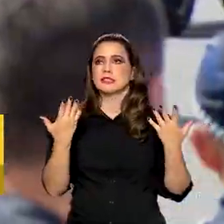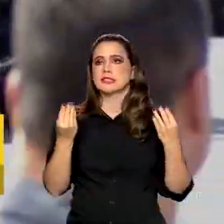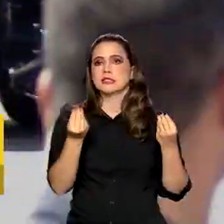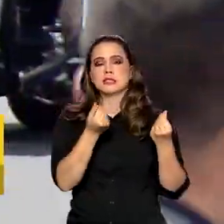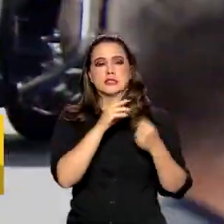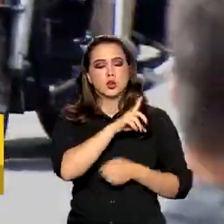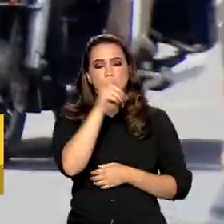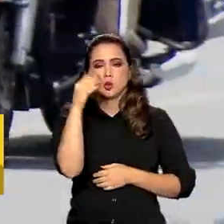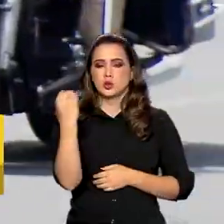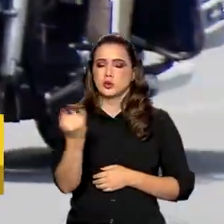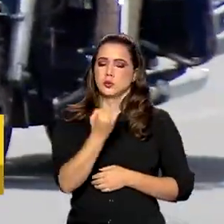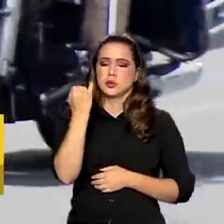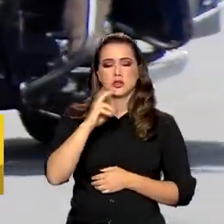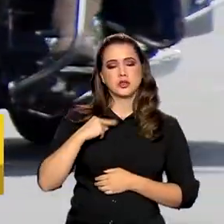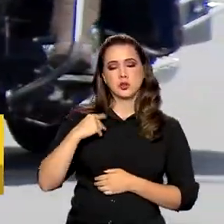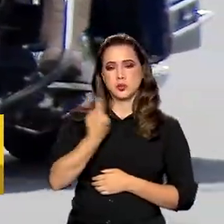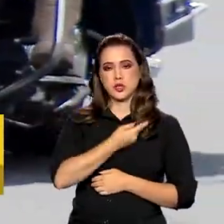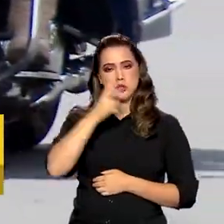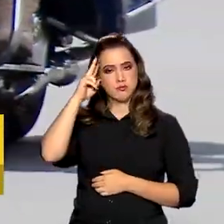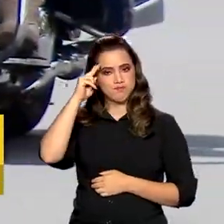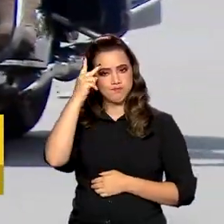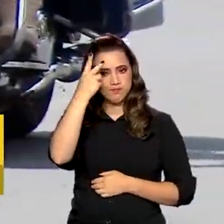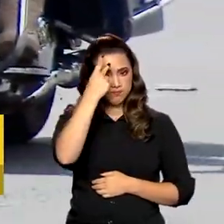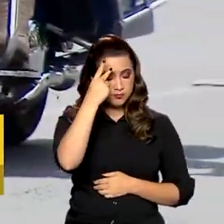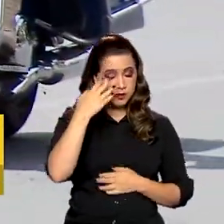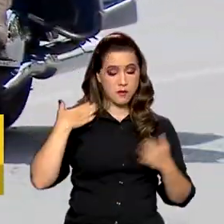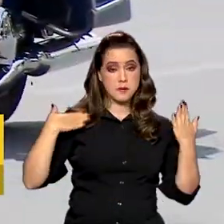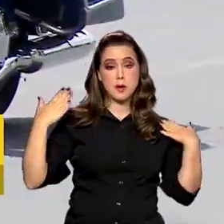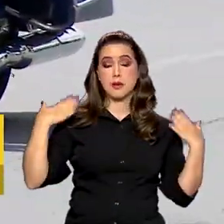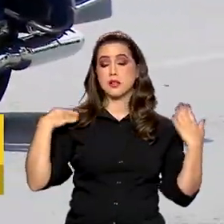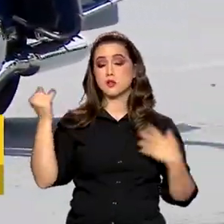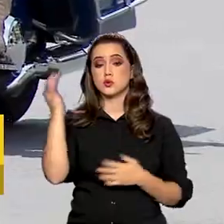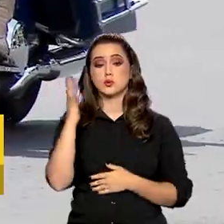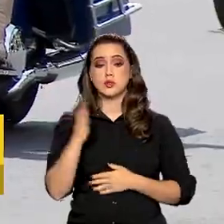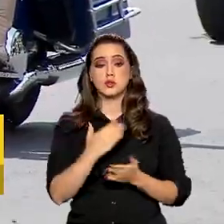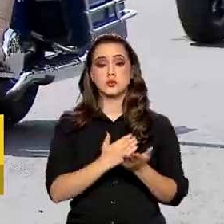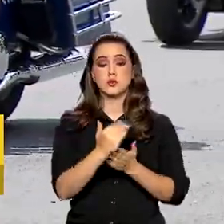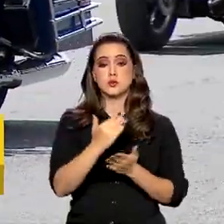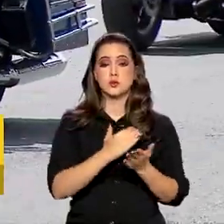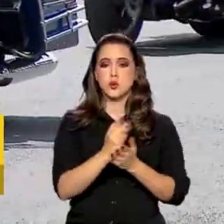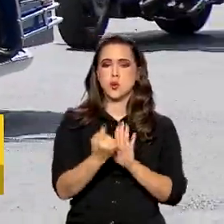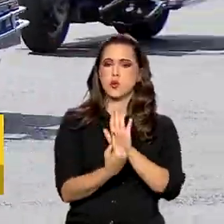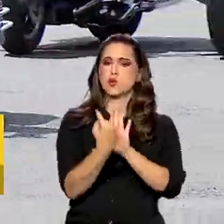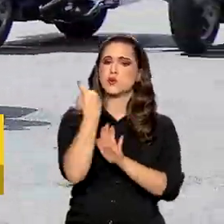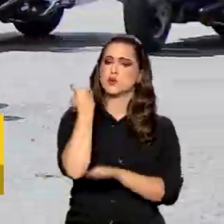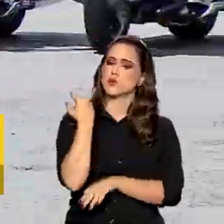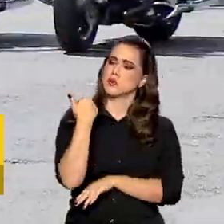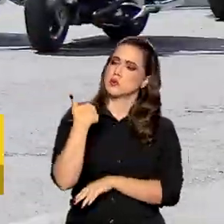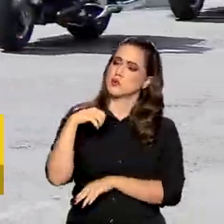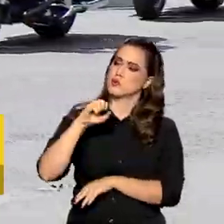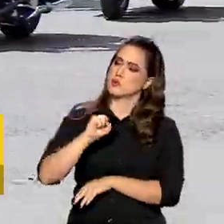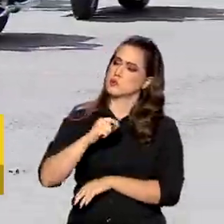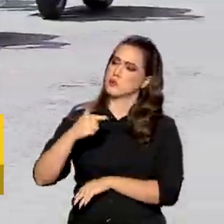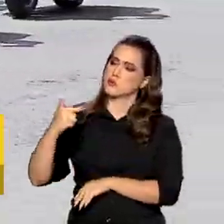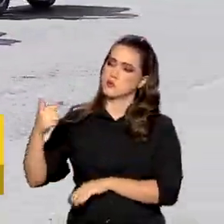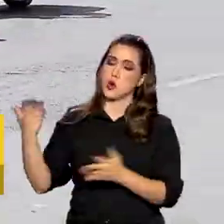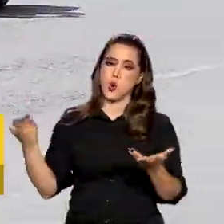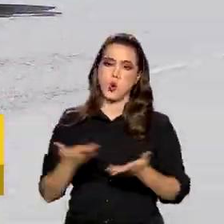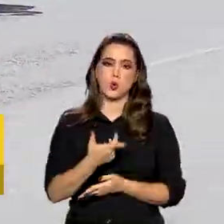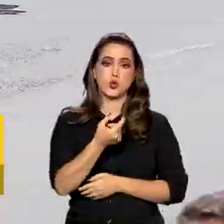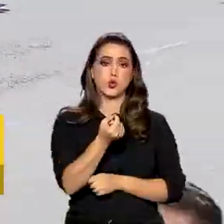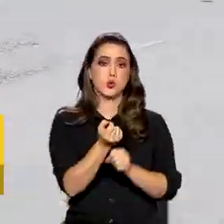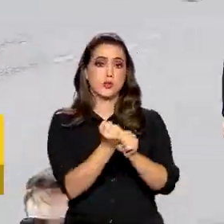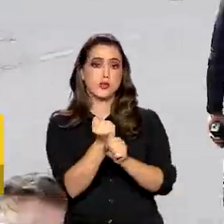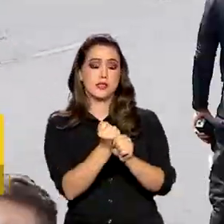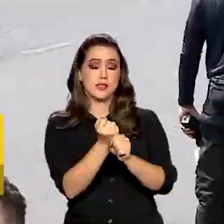para refletirmos, né? A Marinha do Brasil, que iniciou-se com a esquadra lá em 1822, está completando